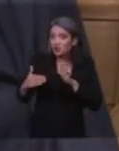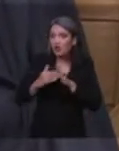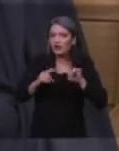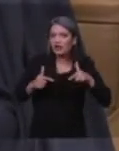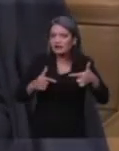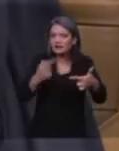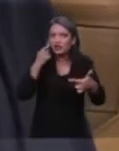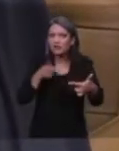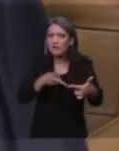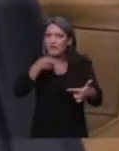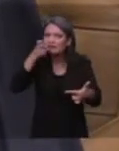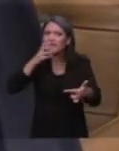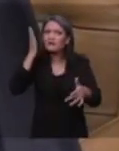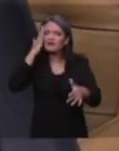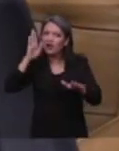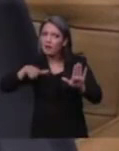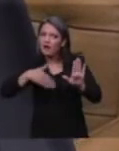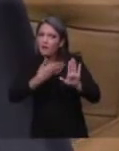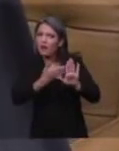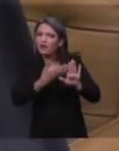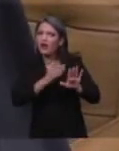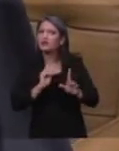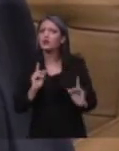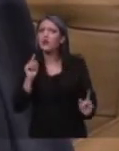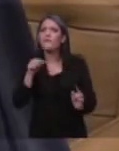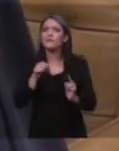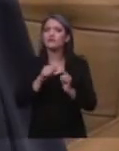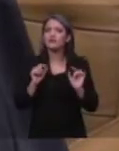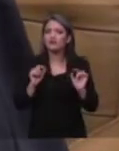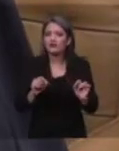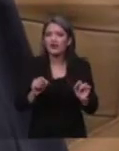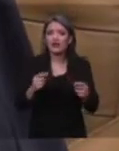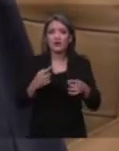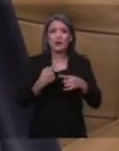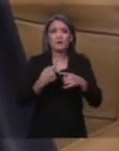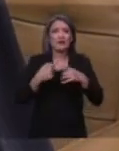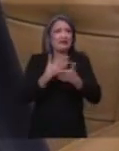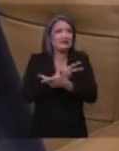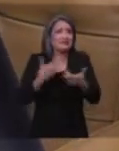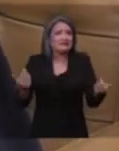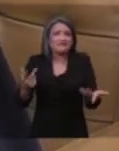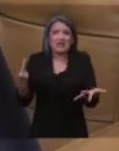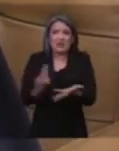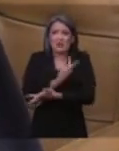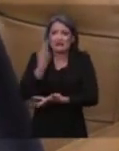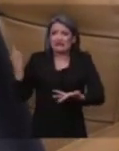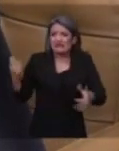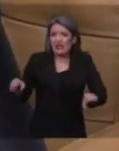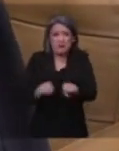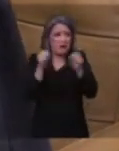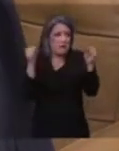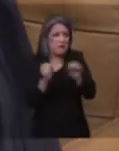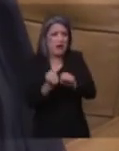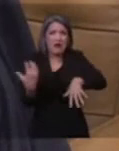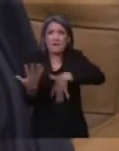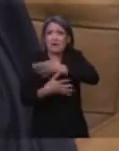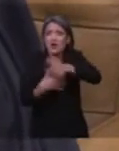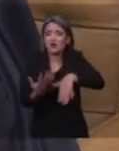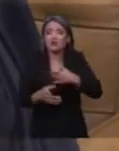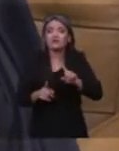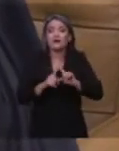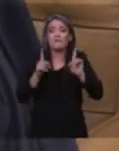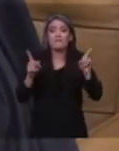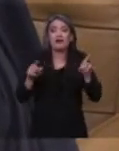ao cabo, diante da anomalia, da anarquia instaurada, nós teríamos